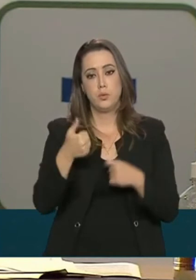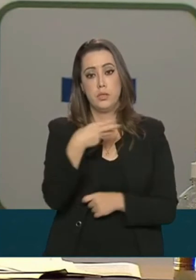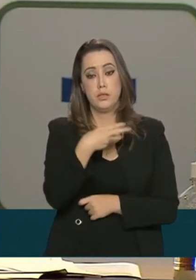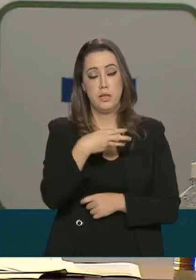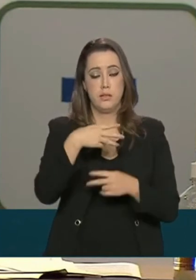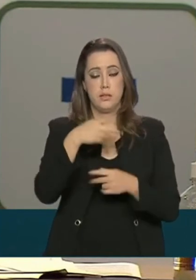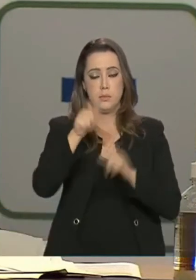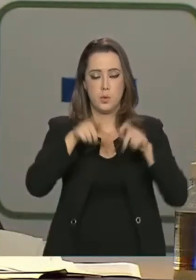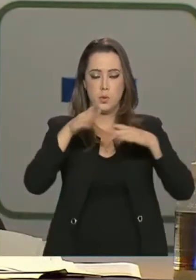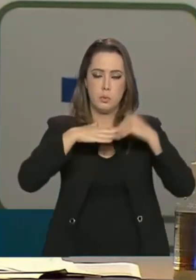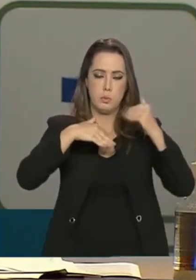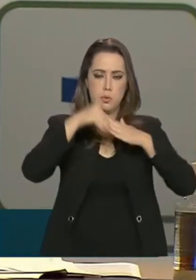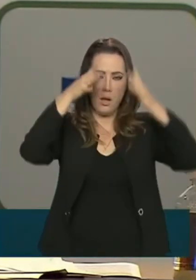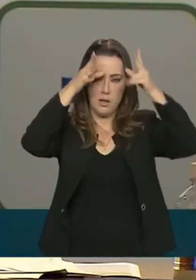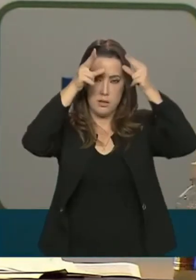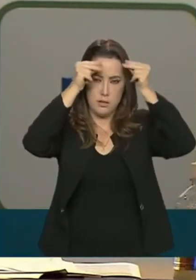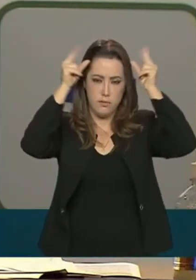enfermeiros.